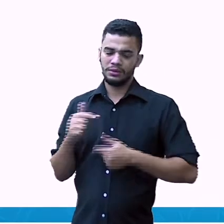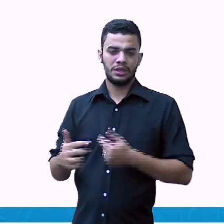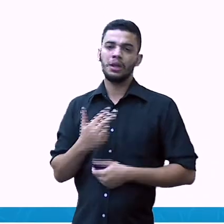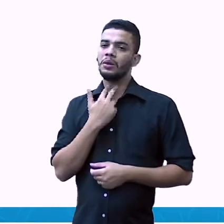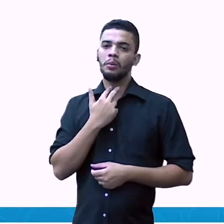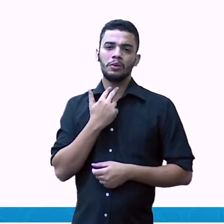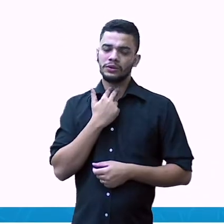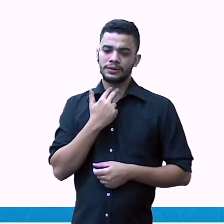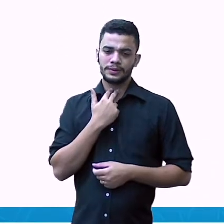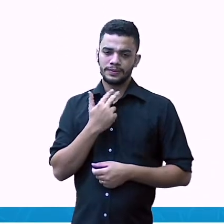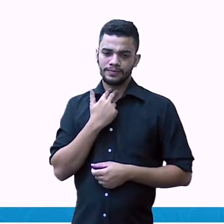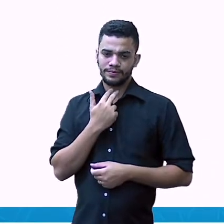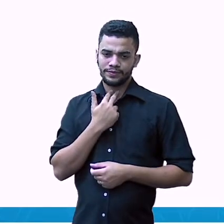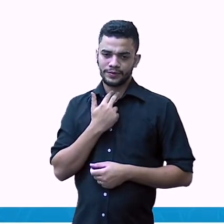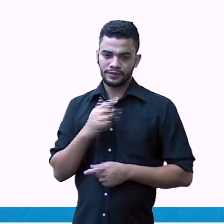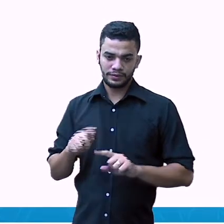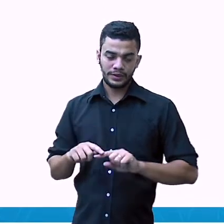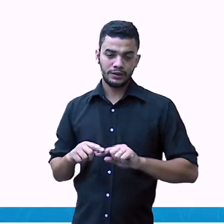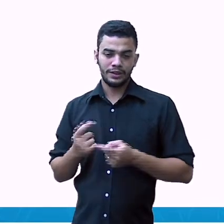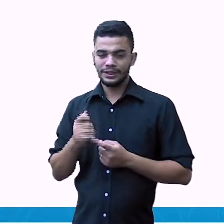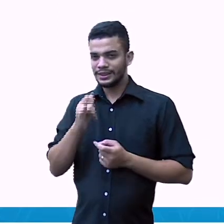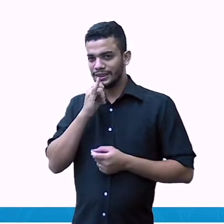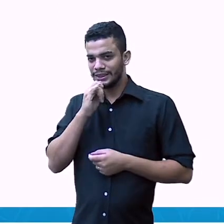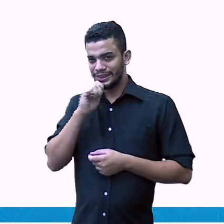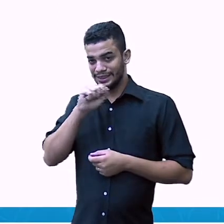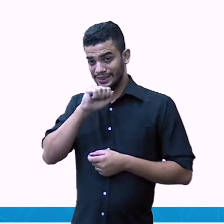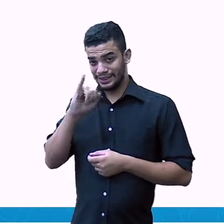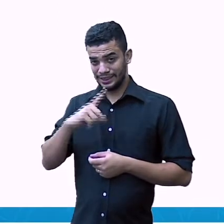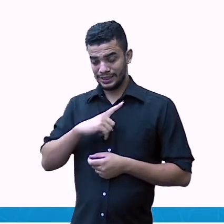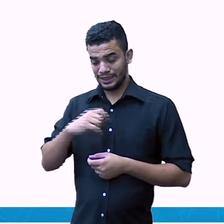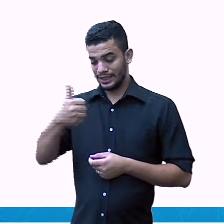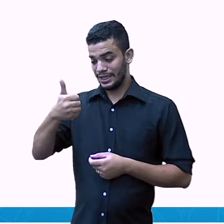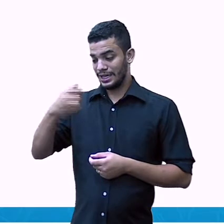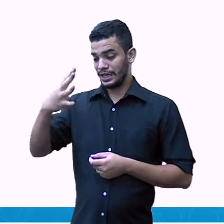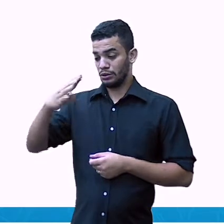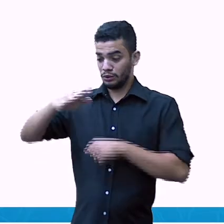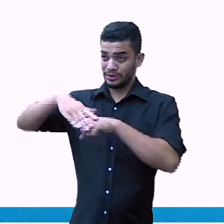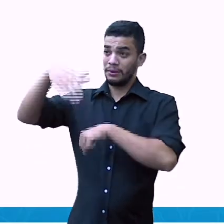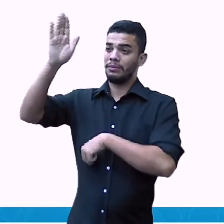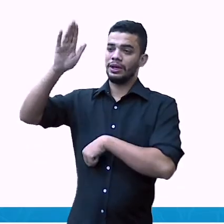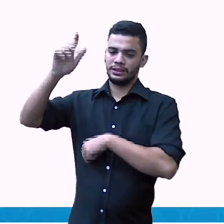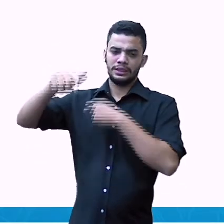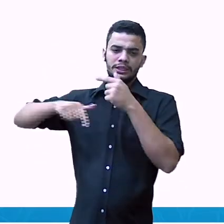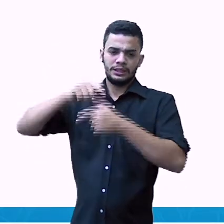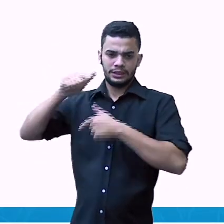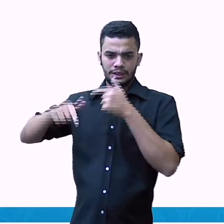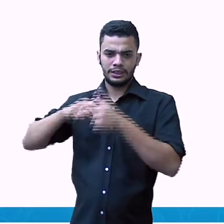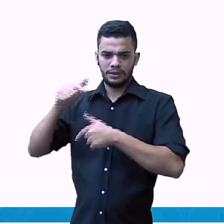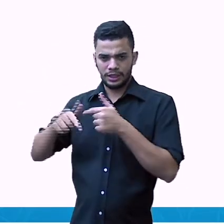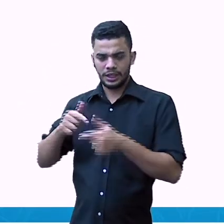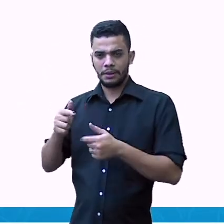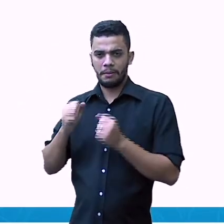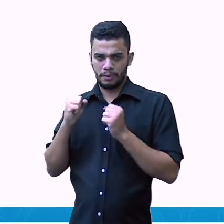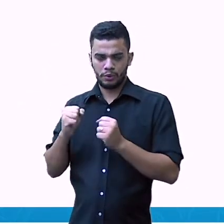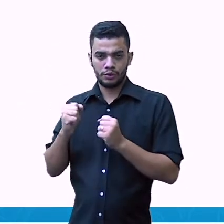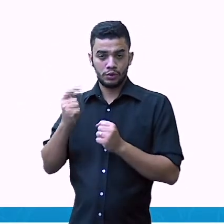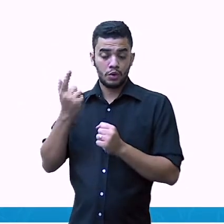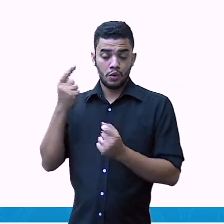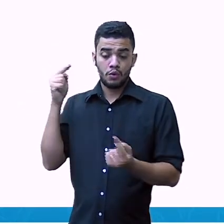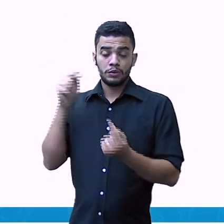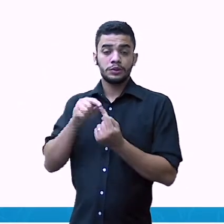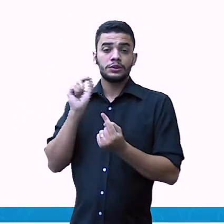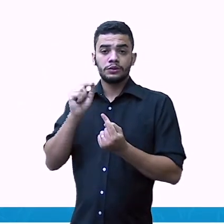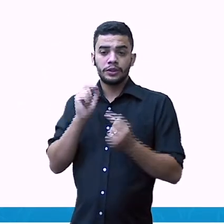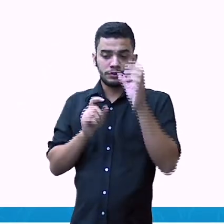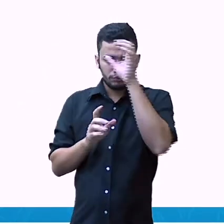trabalhar como aprendizes, mas não em atividades que ofereçam risco à vida ou à saúde. Então, veja